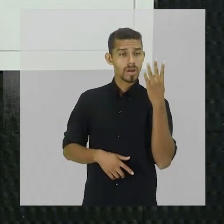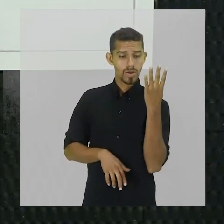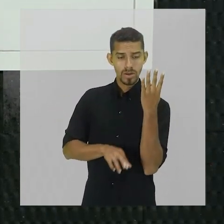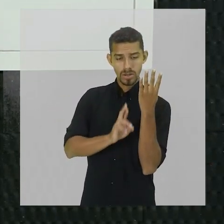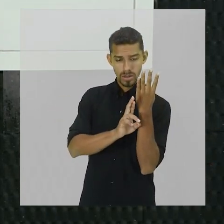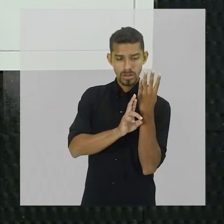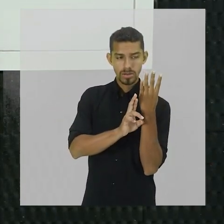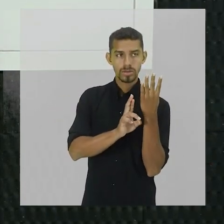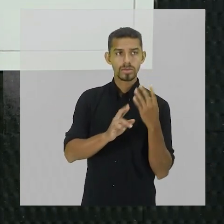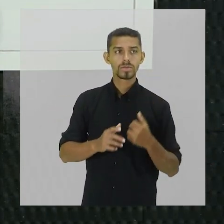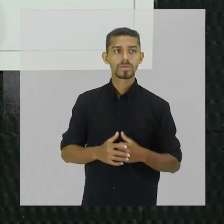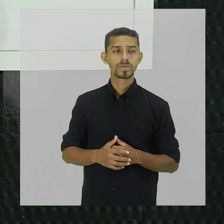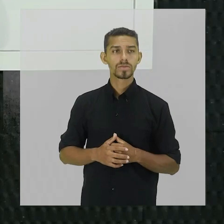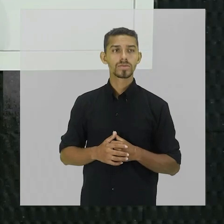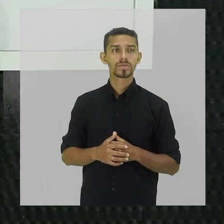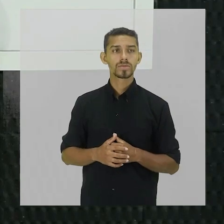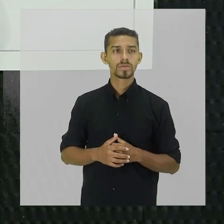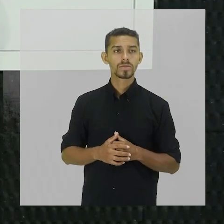Rzinho, esse cubo.